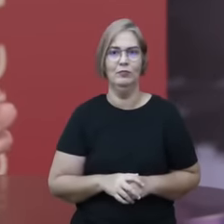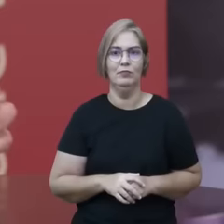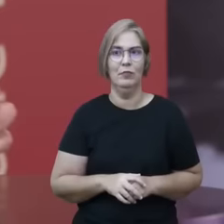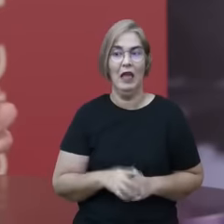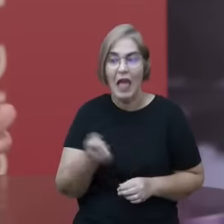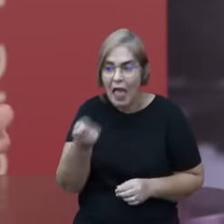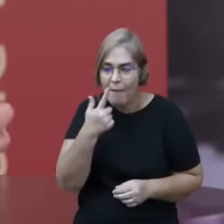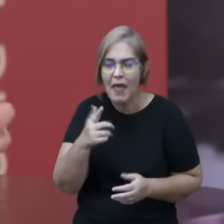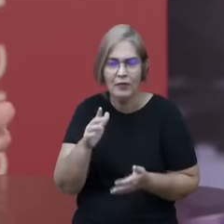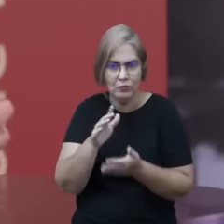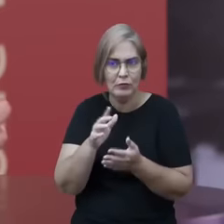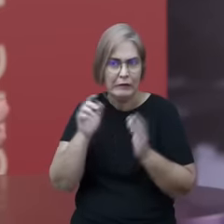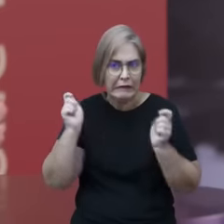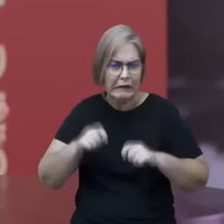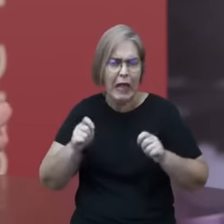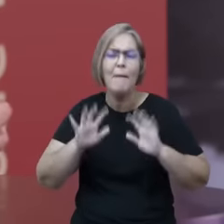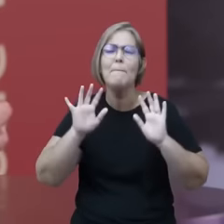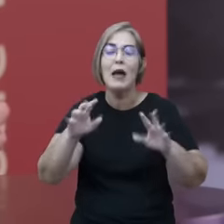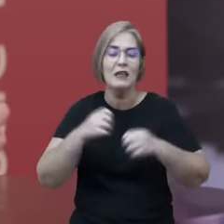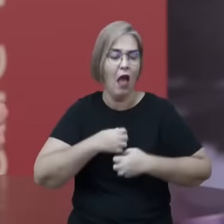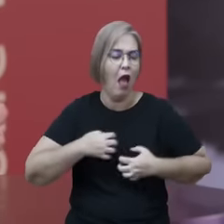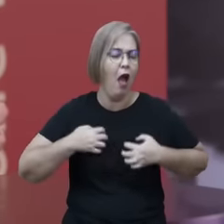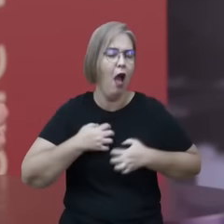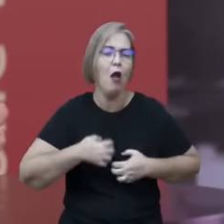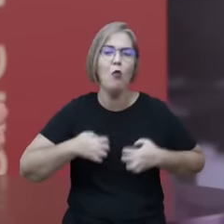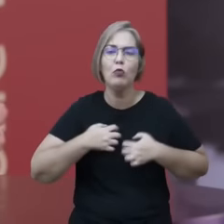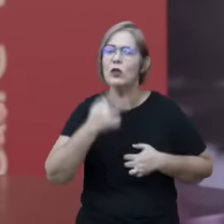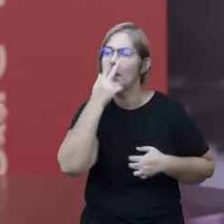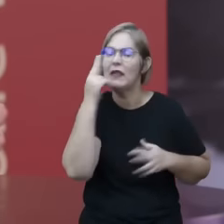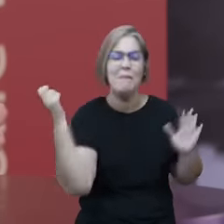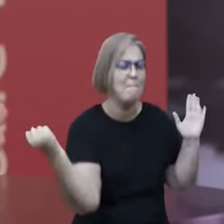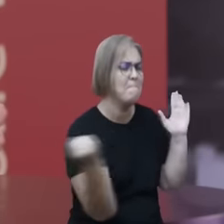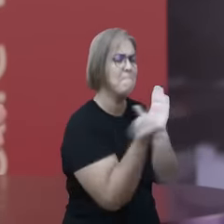A angústia que marca a nossa condição,